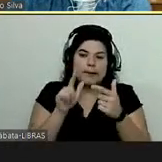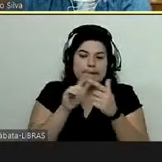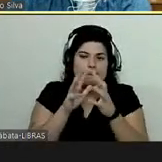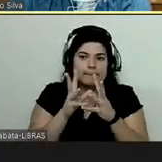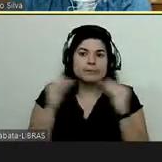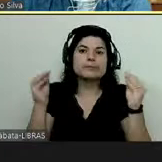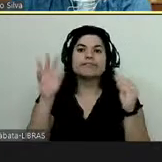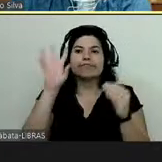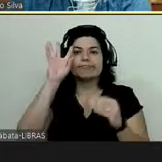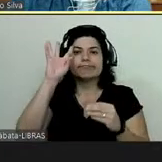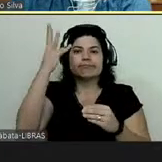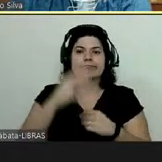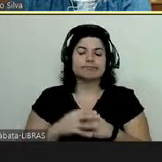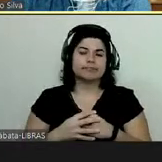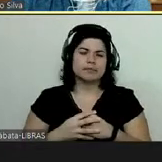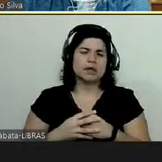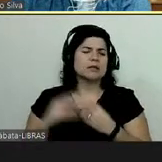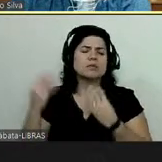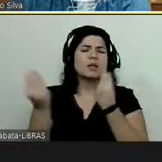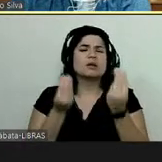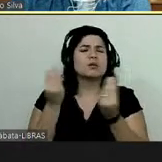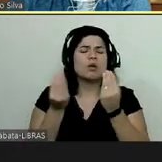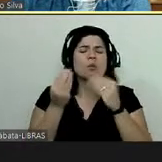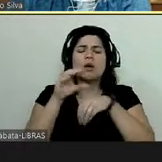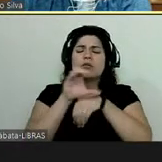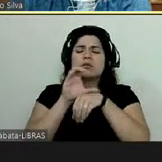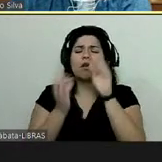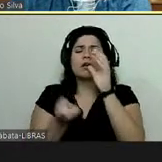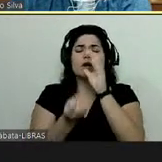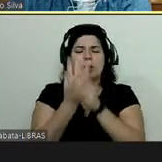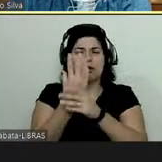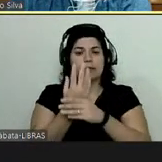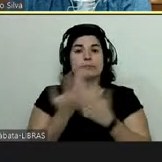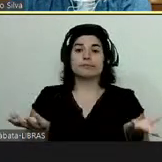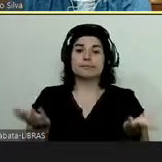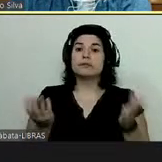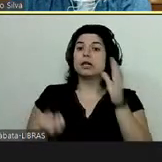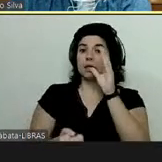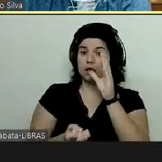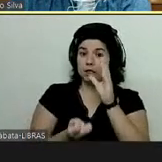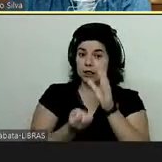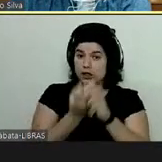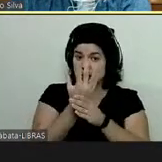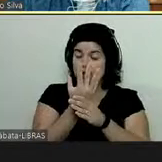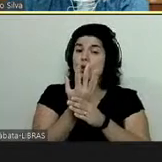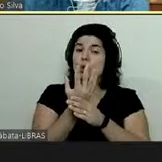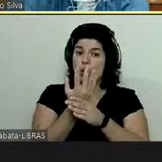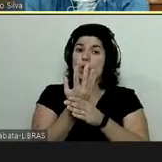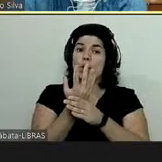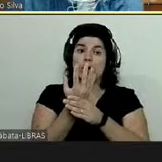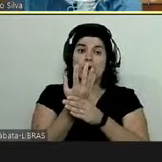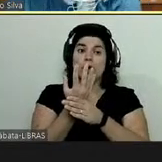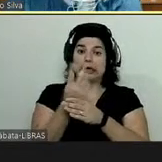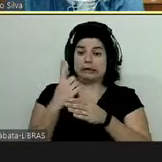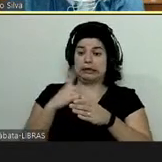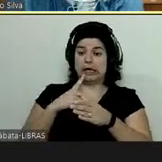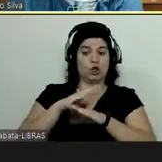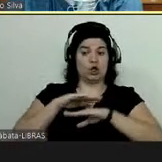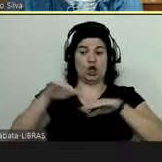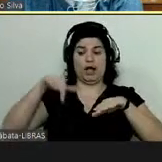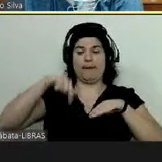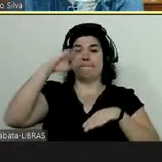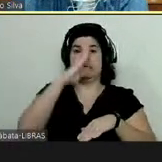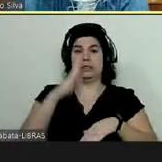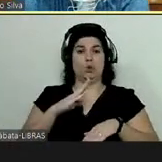local Professor Como assim o que que essa constituição criou ela criou algo que praticamente Só existe no Brasil